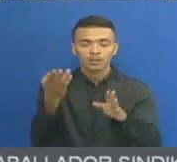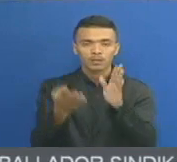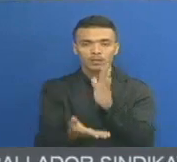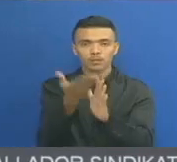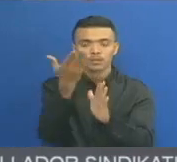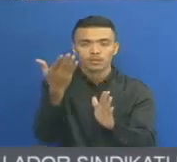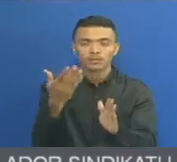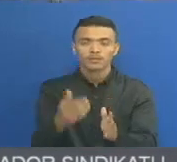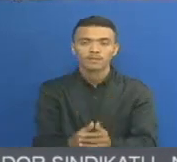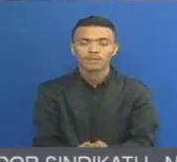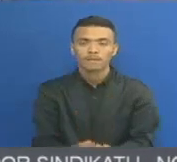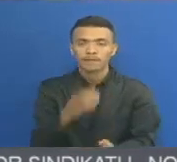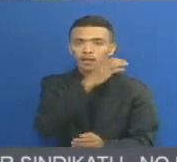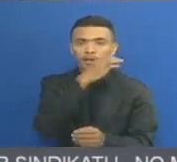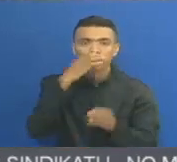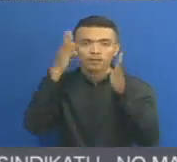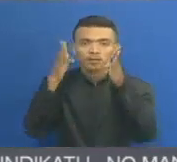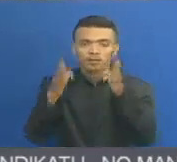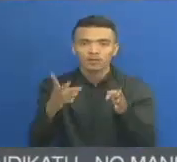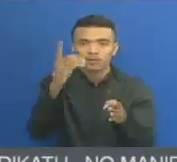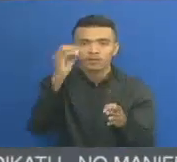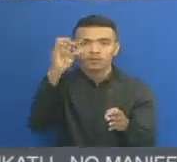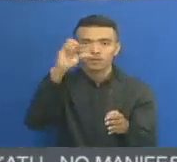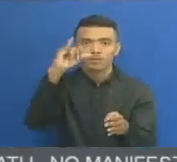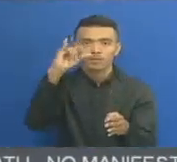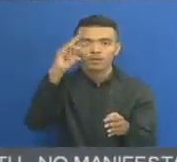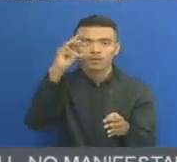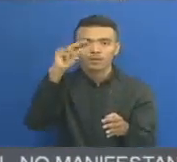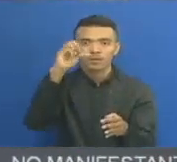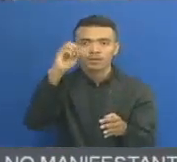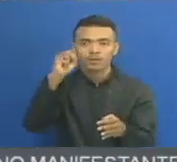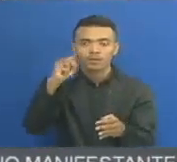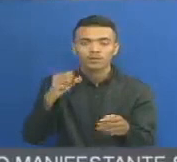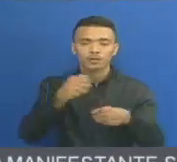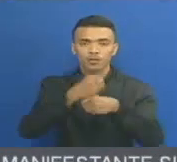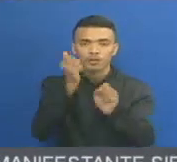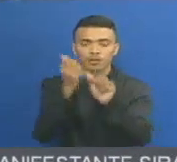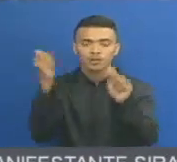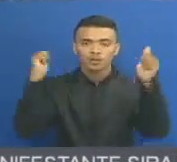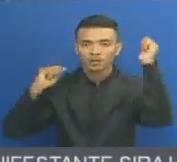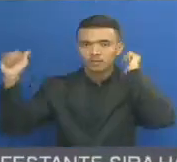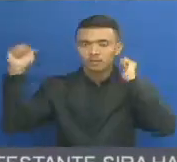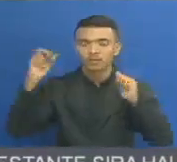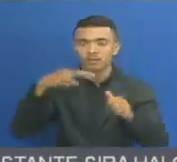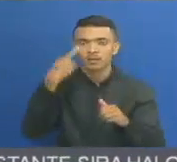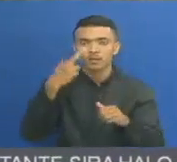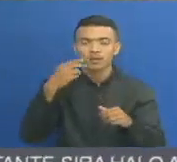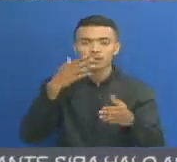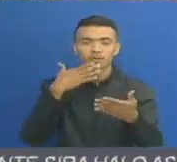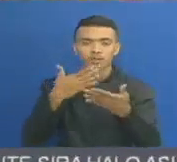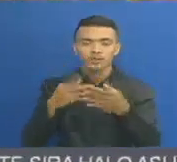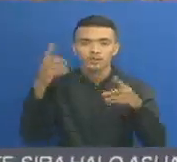lorgasse. Agricultor Domingos Freitas Lamberto afirma, durante a atividade de produção rara e la rodia, mas vê dificuldade